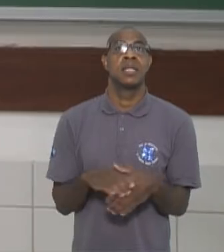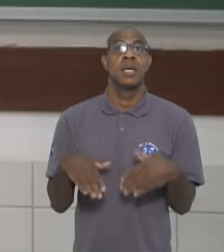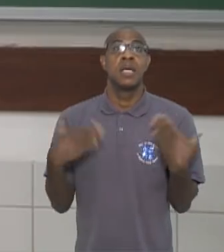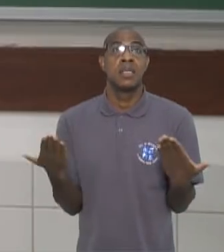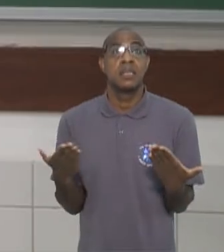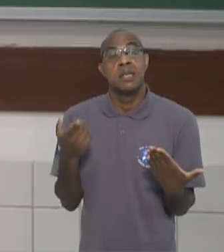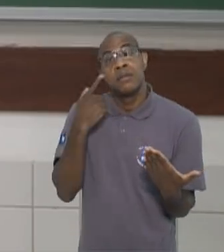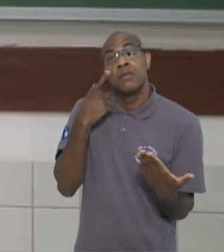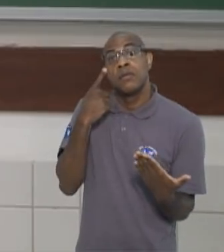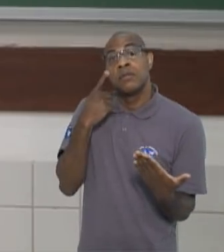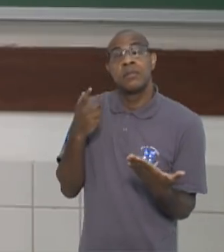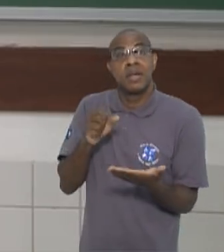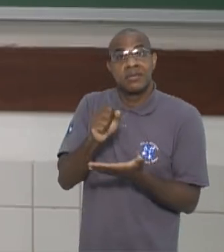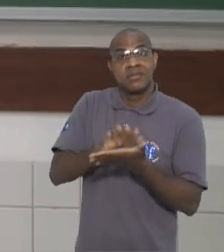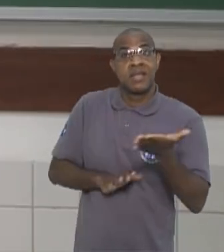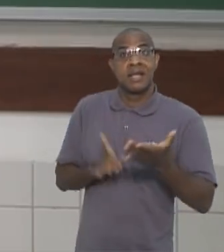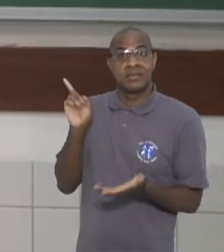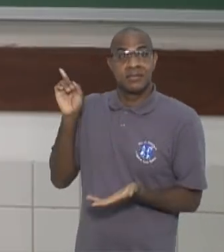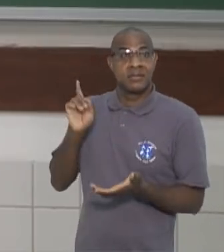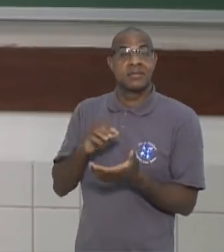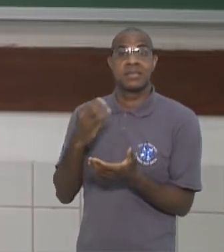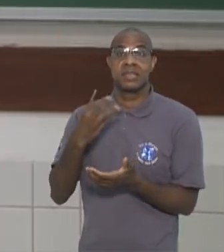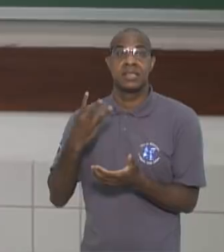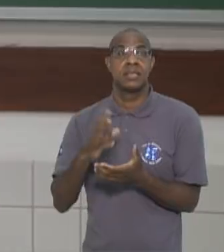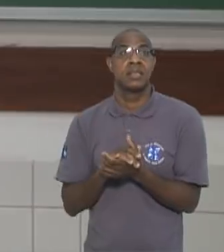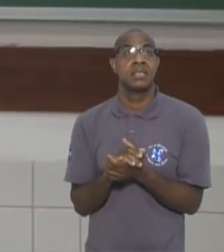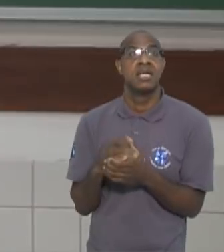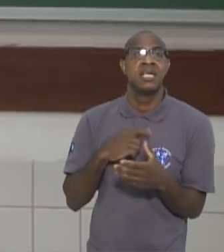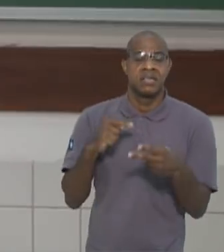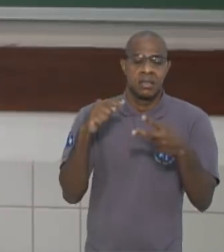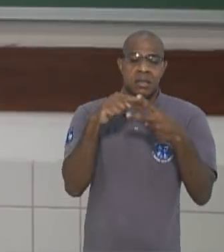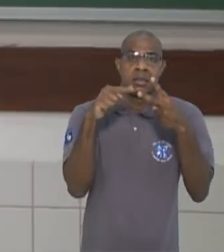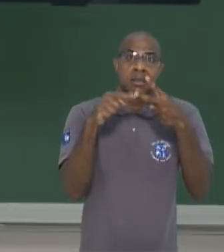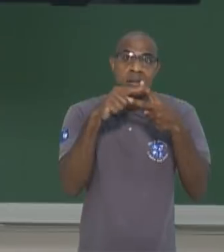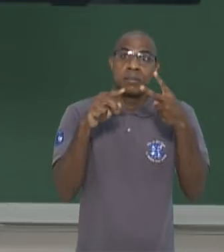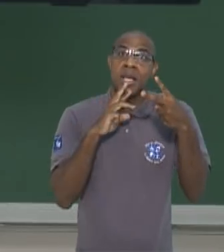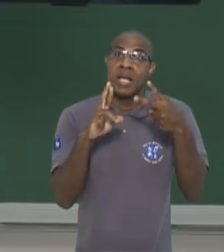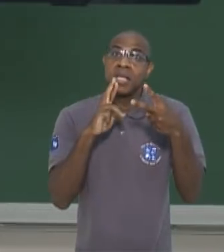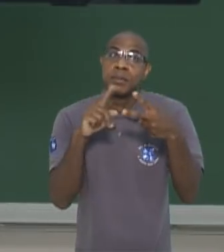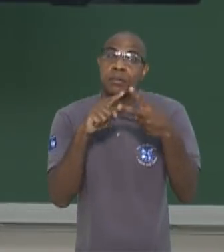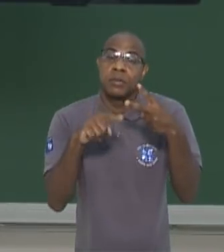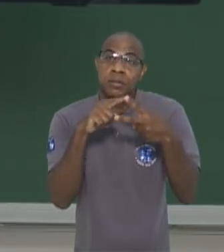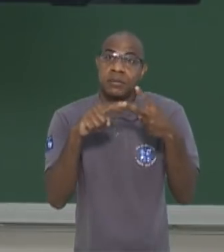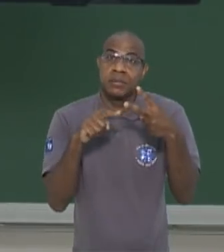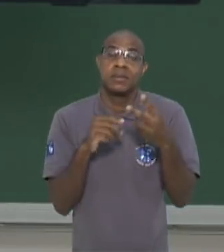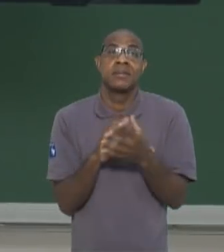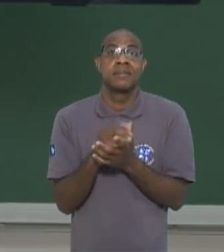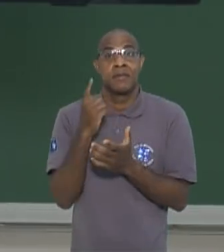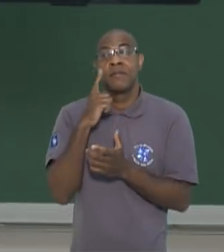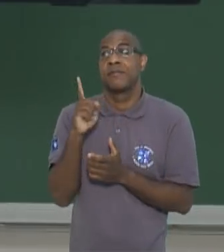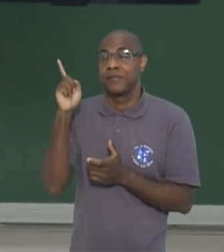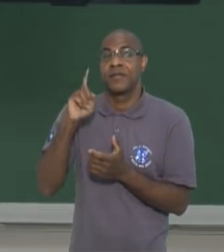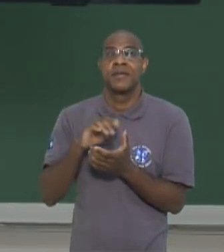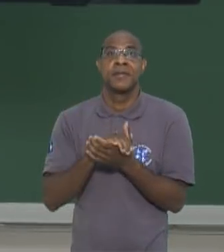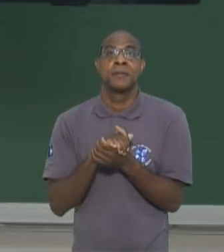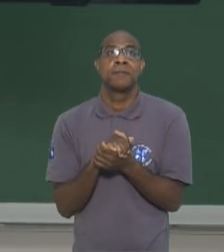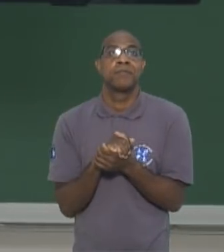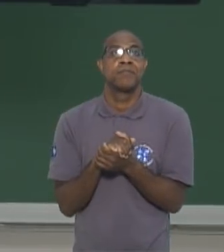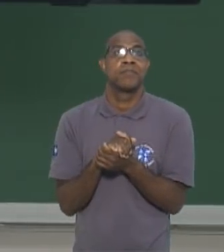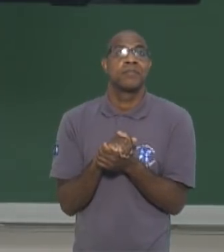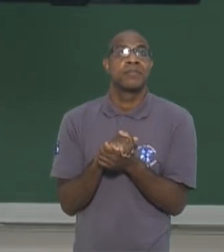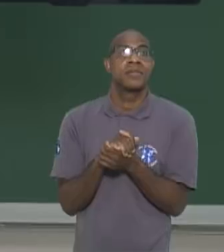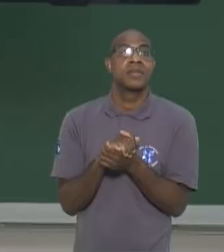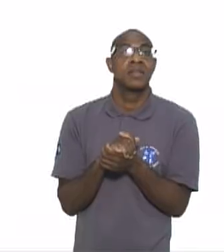Então, vamos à correção da atividade 3. Então, tinha duas questõezinhas para vocês responderem de acordo com o que a gente viu até no momento na aula,